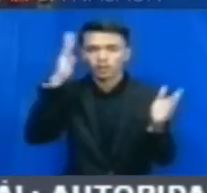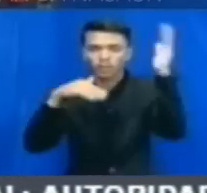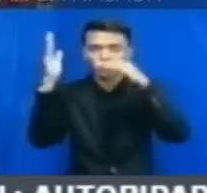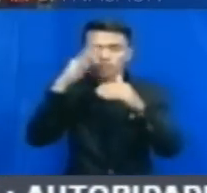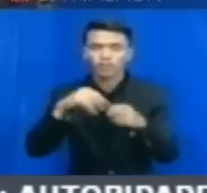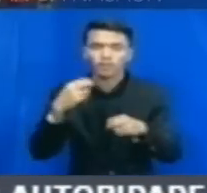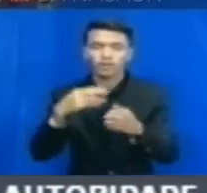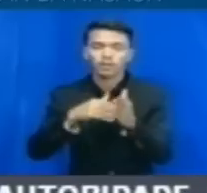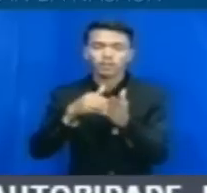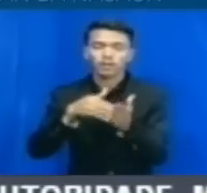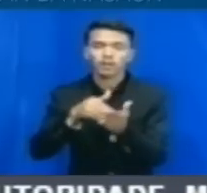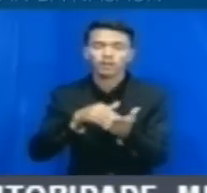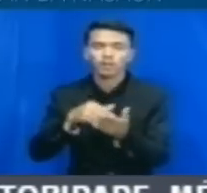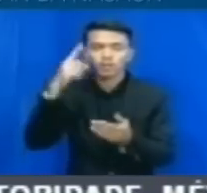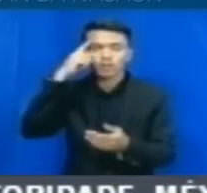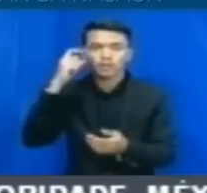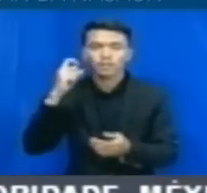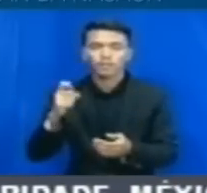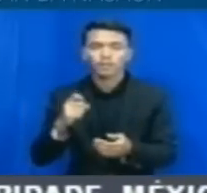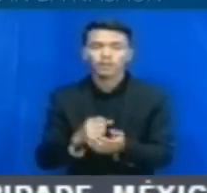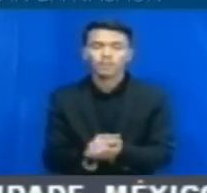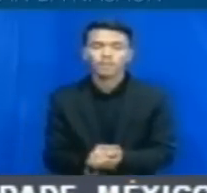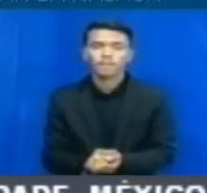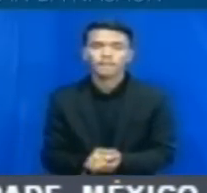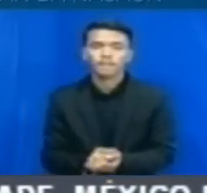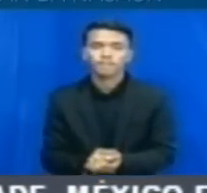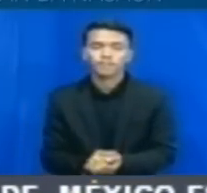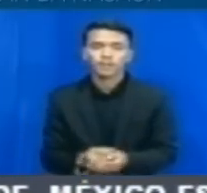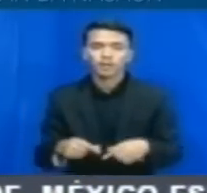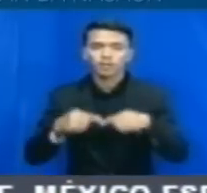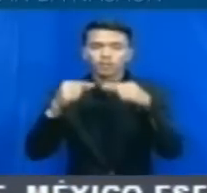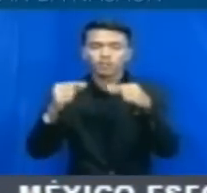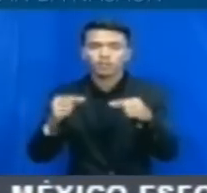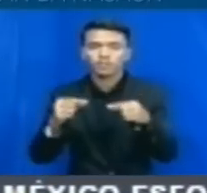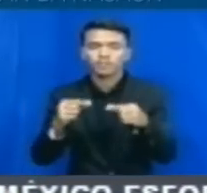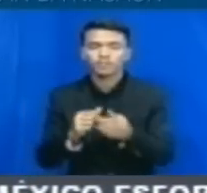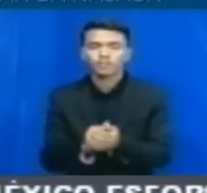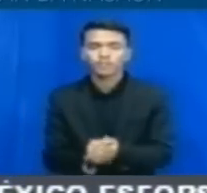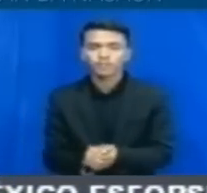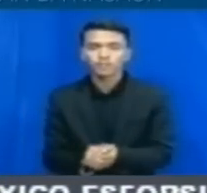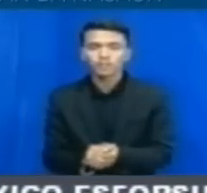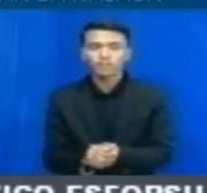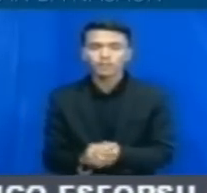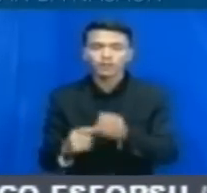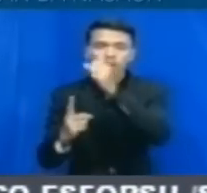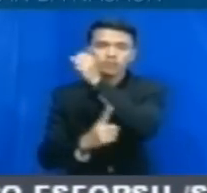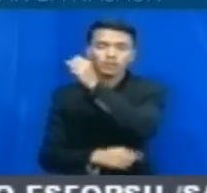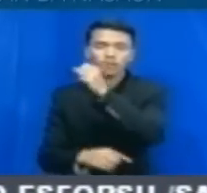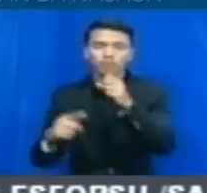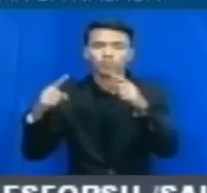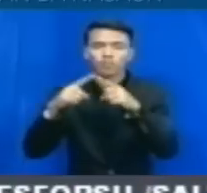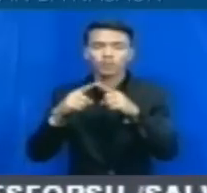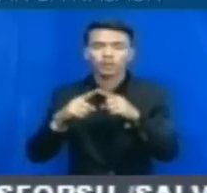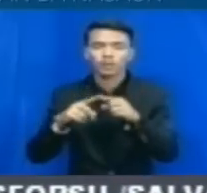a fraqueza, também imputa, será, condena, ou pena ba